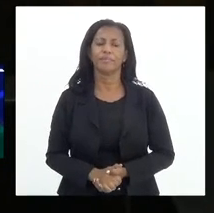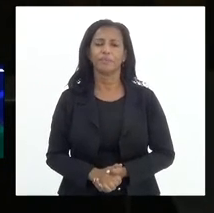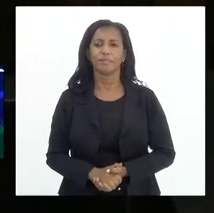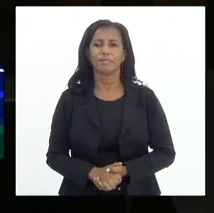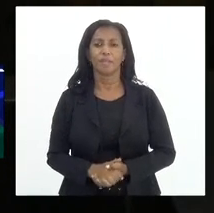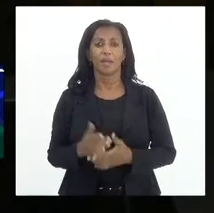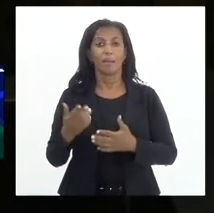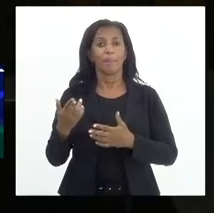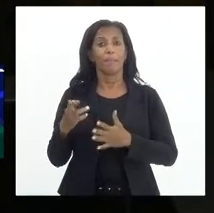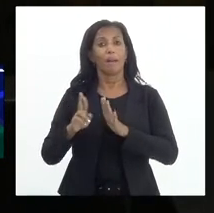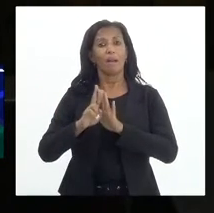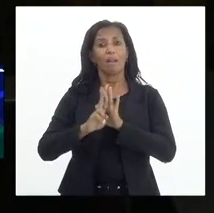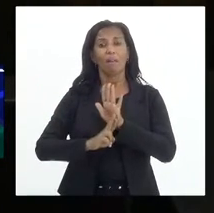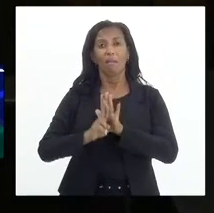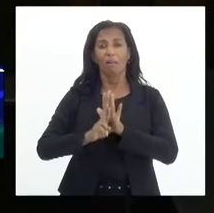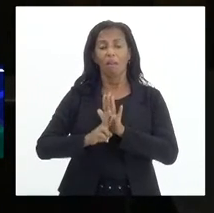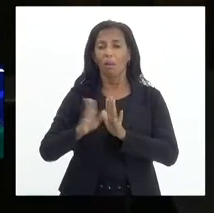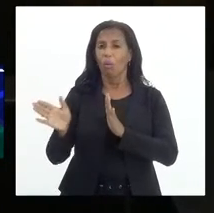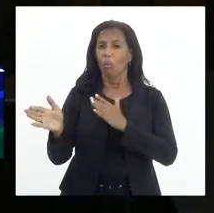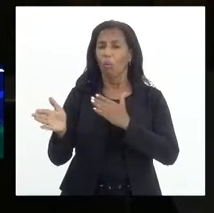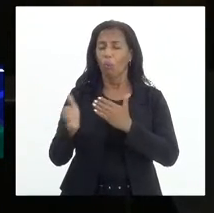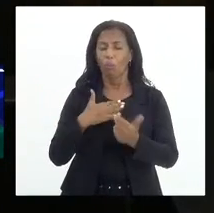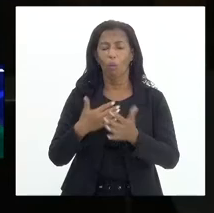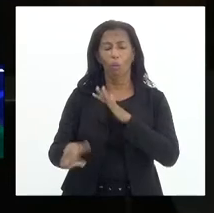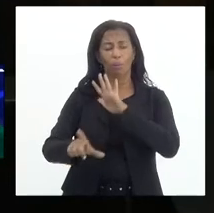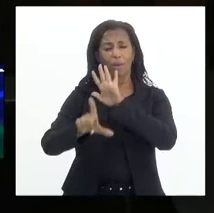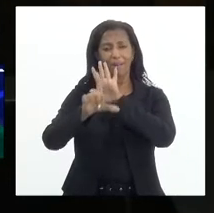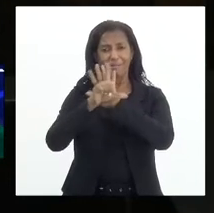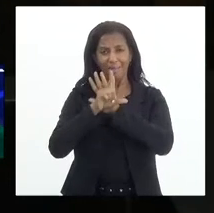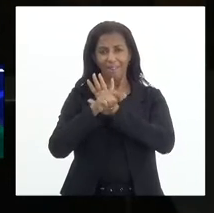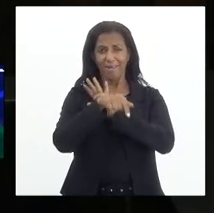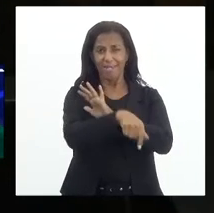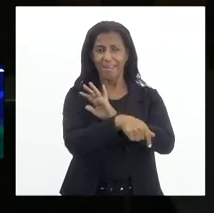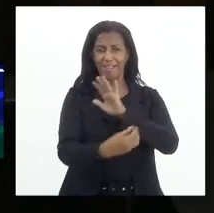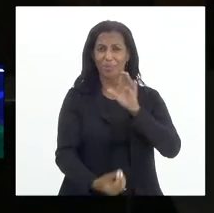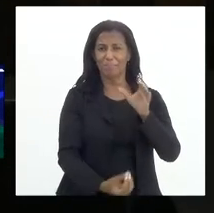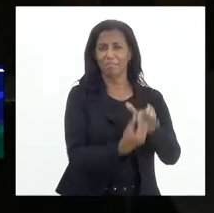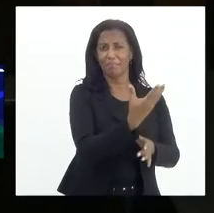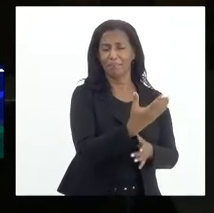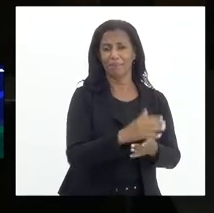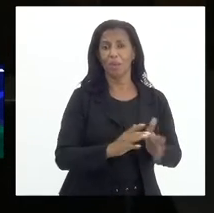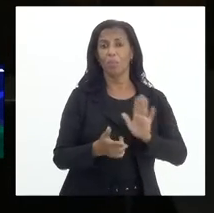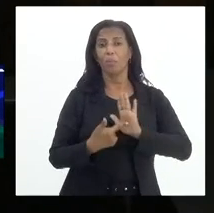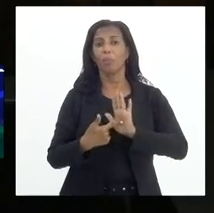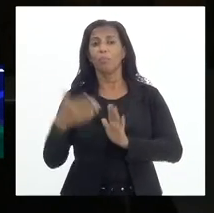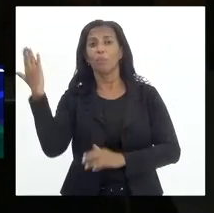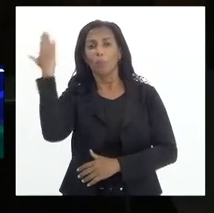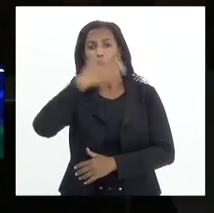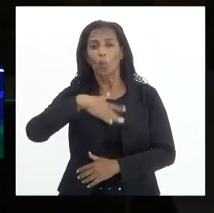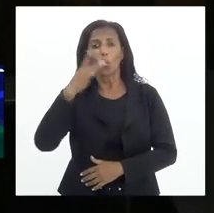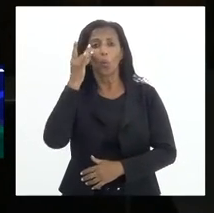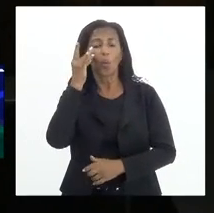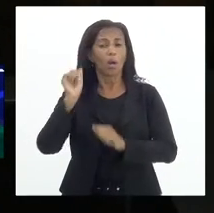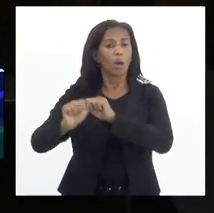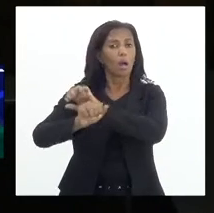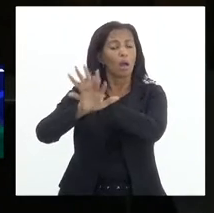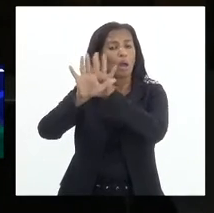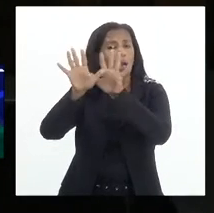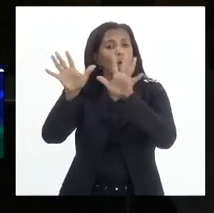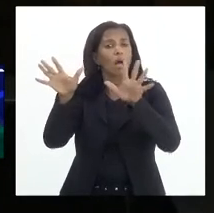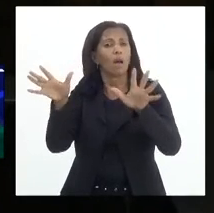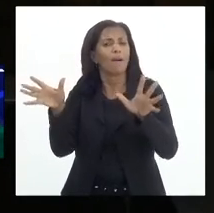para regulamentar qualquer lei federal que eles explicitem, mostrando de forma clara